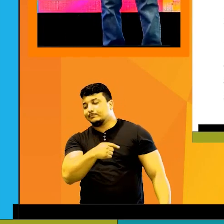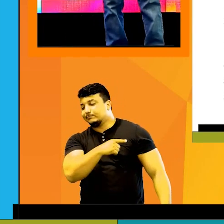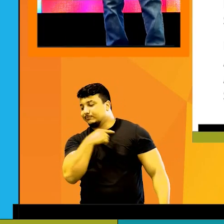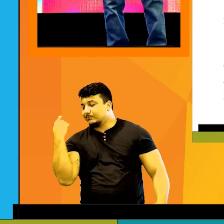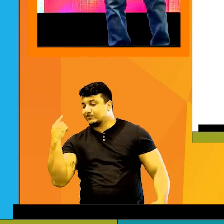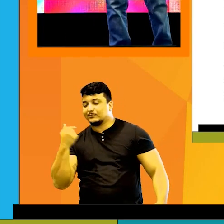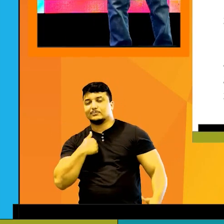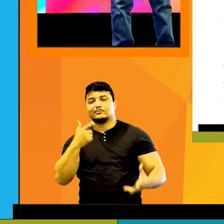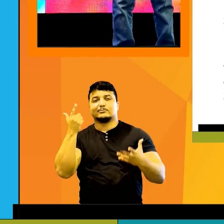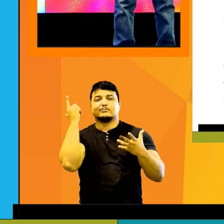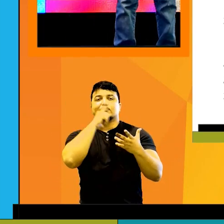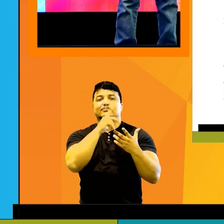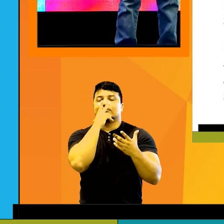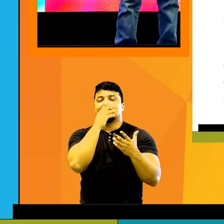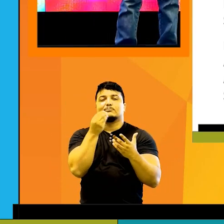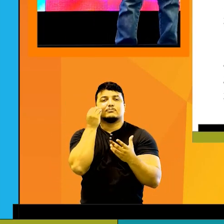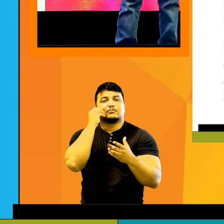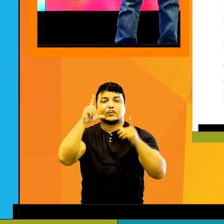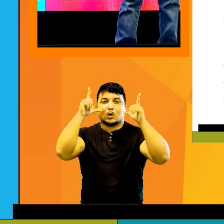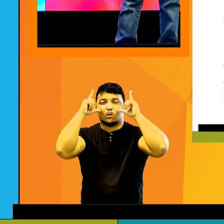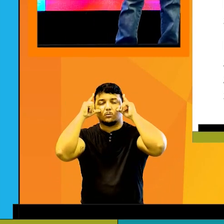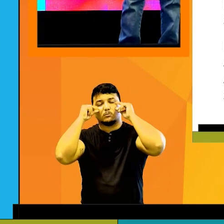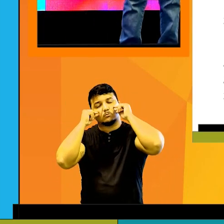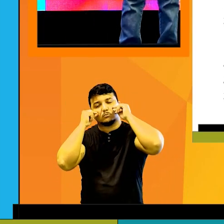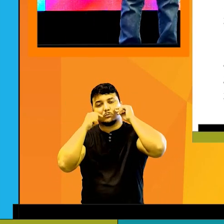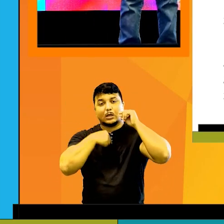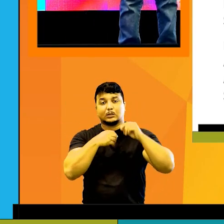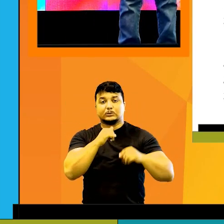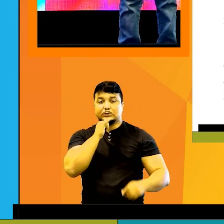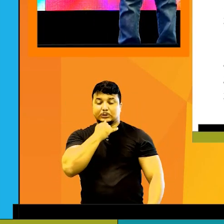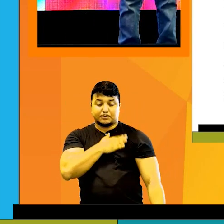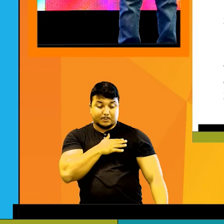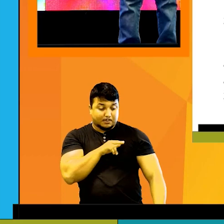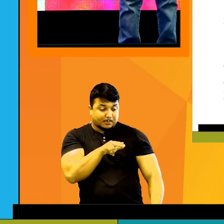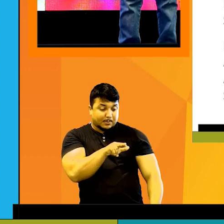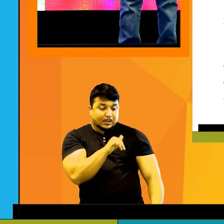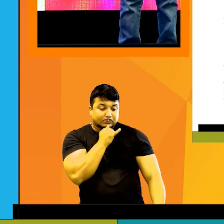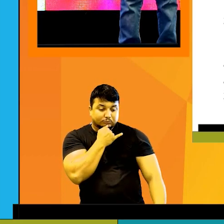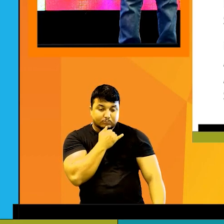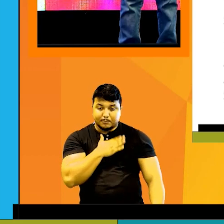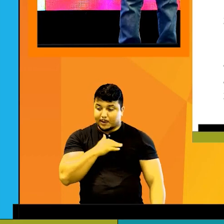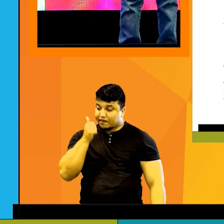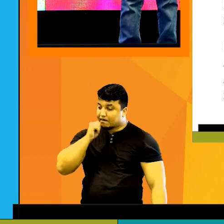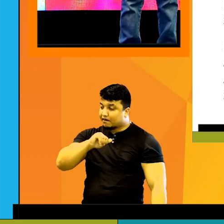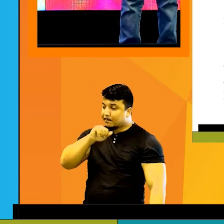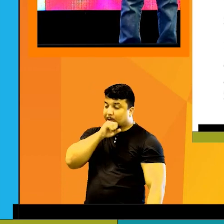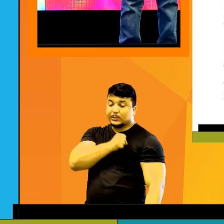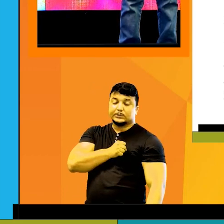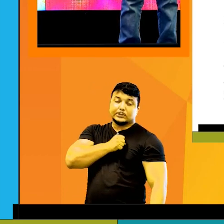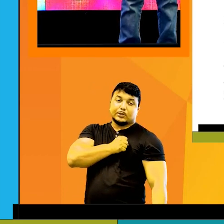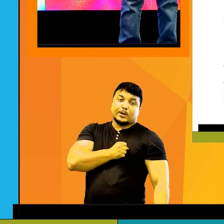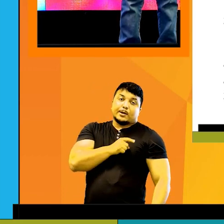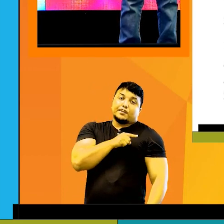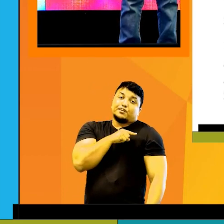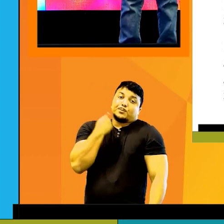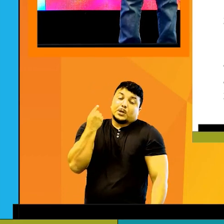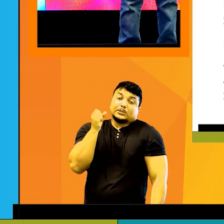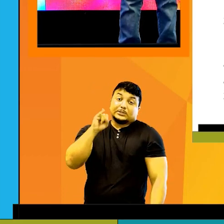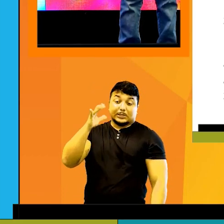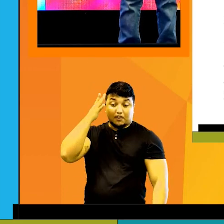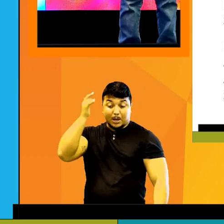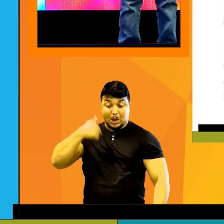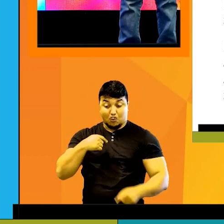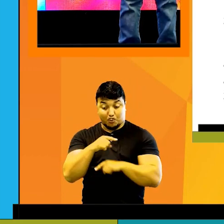amanhã, viria ao menos fechar meus olhos minha triste irmã. Minha mãe de saudades morreria se eu